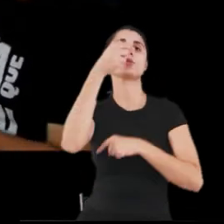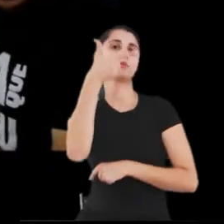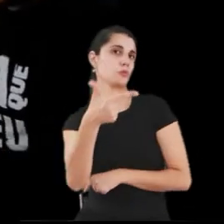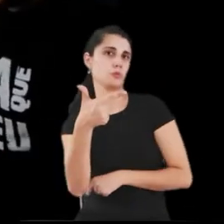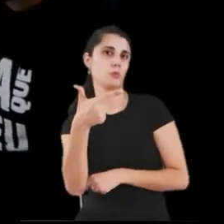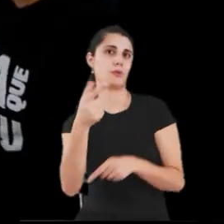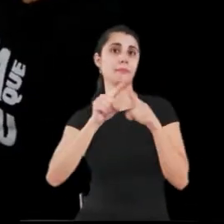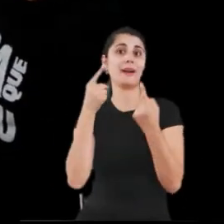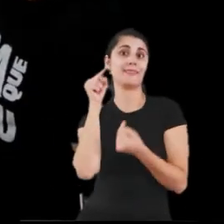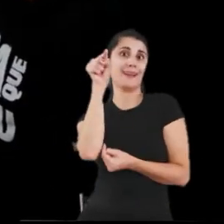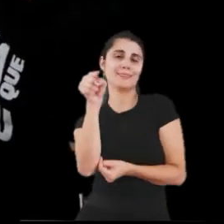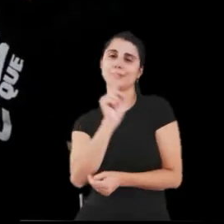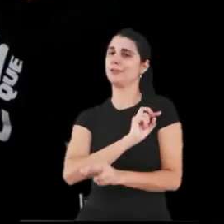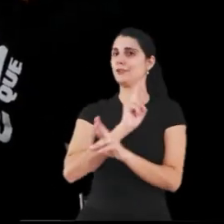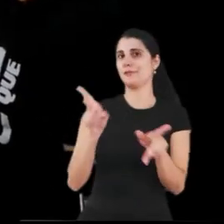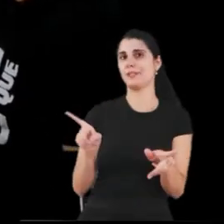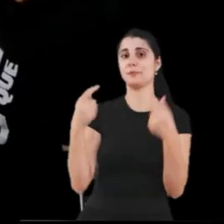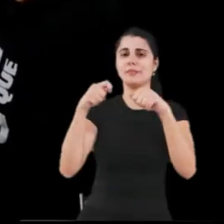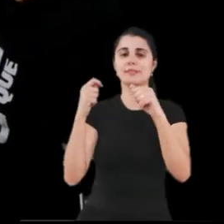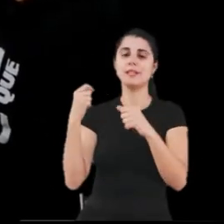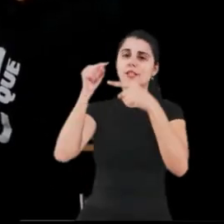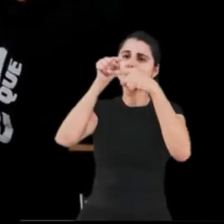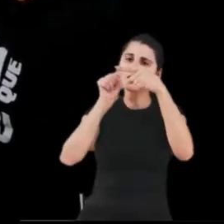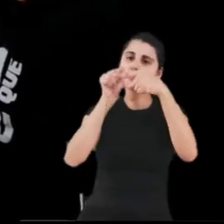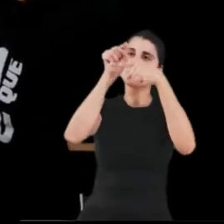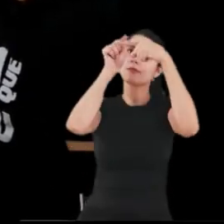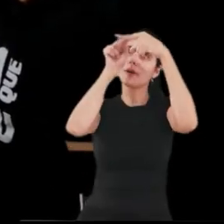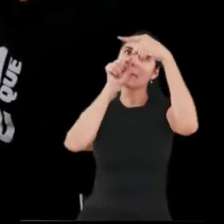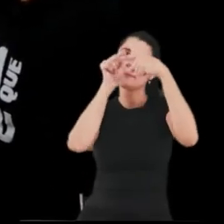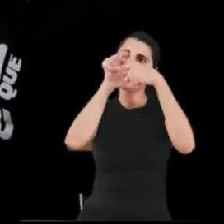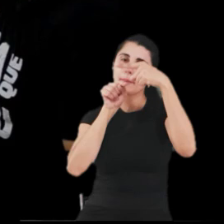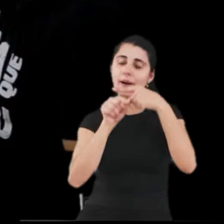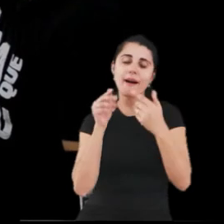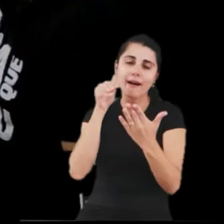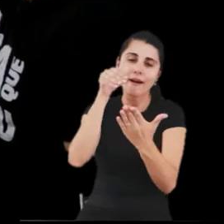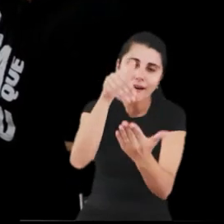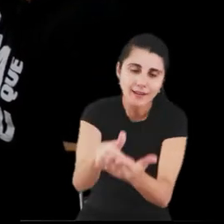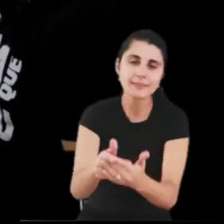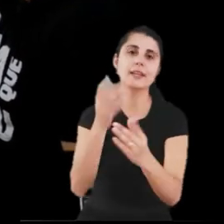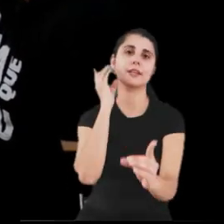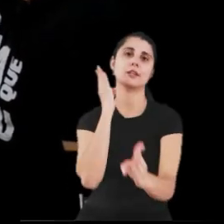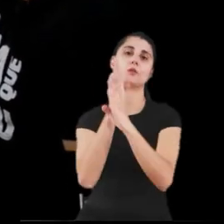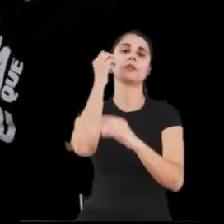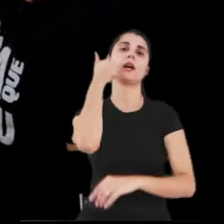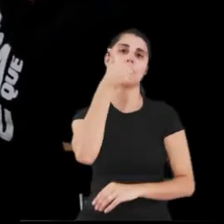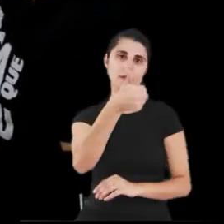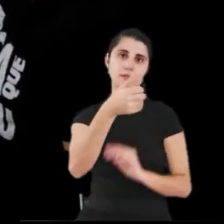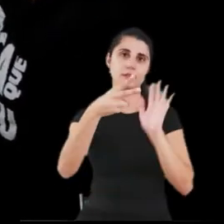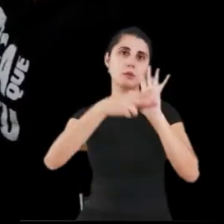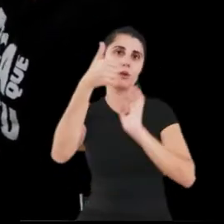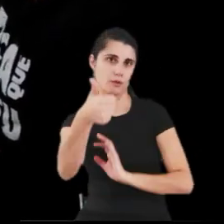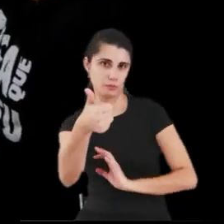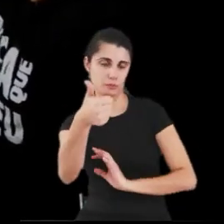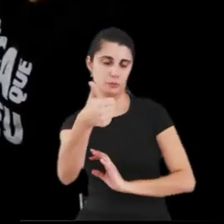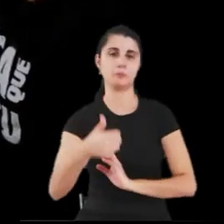até chegar em 1. 15 por 2 não dá, então eu repito 15. 40 por 2 dá 20. por